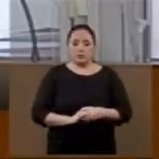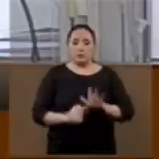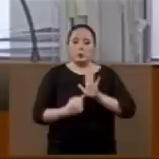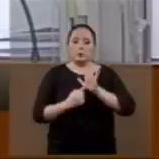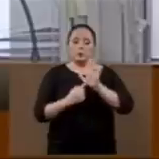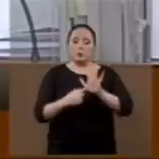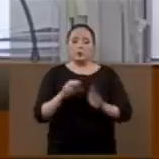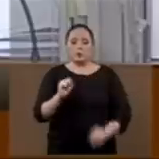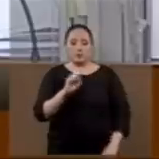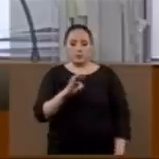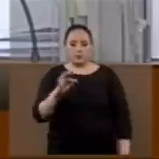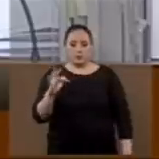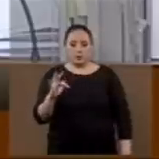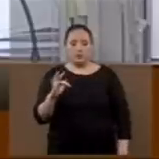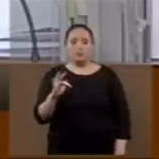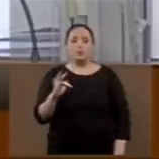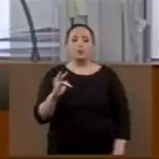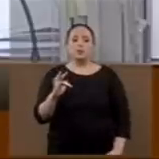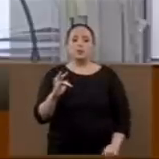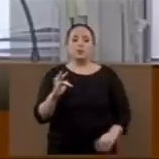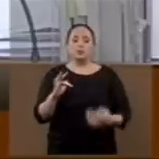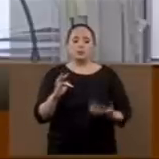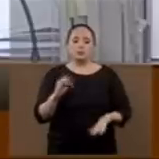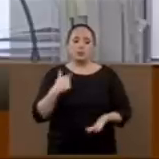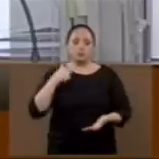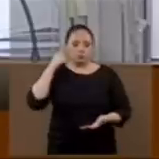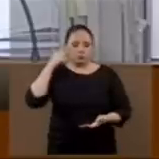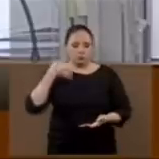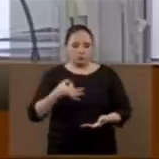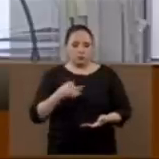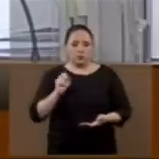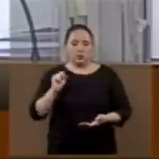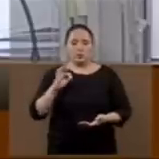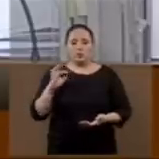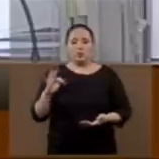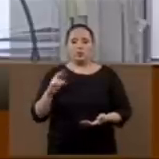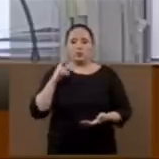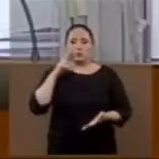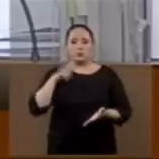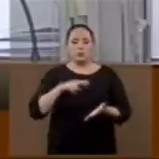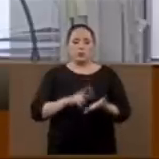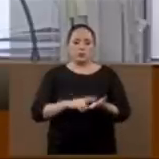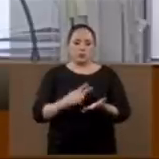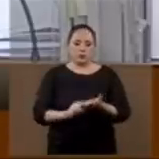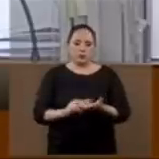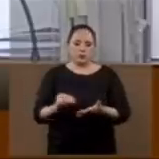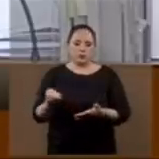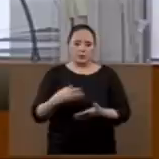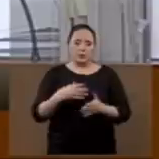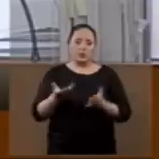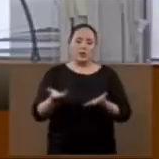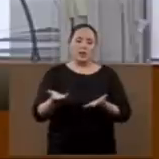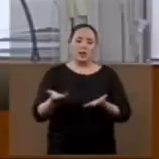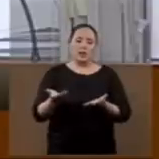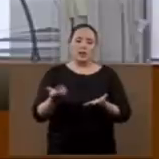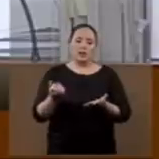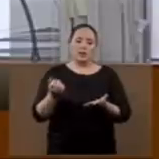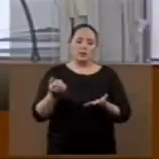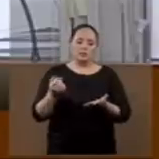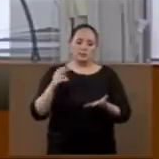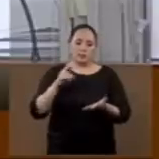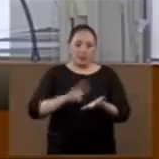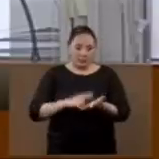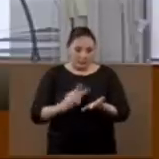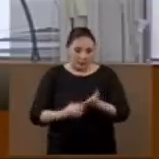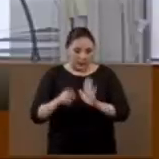evidenciam que este Supremo Tribunal, como compreendo, interpretaram as normas constitucionais segundo a